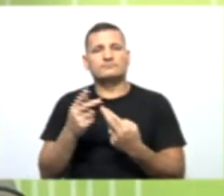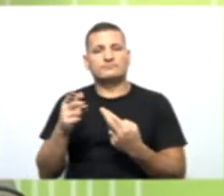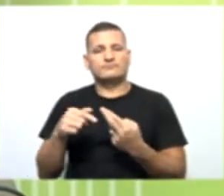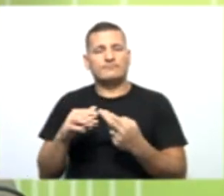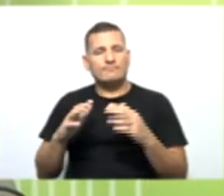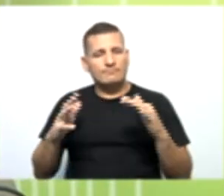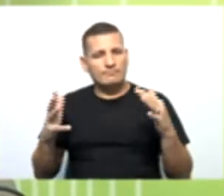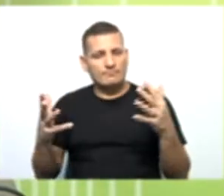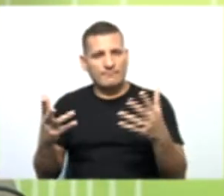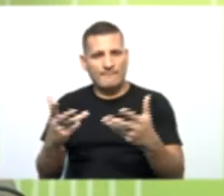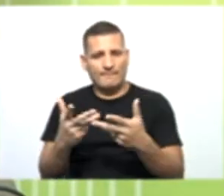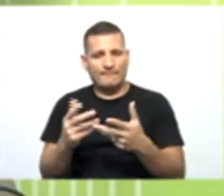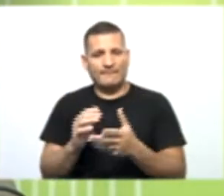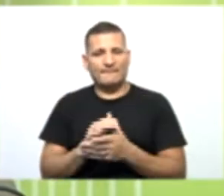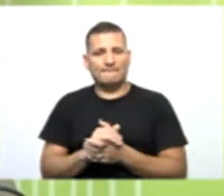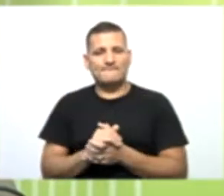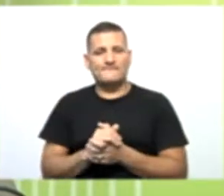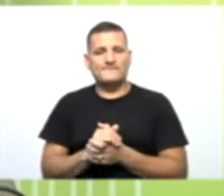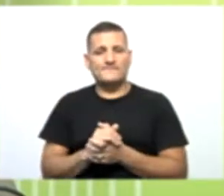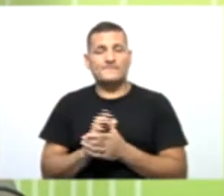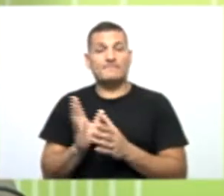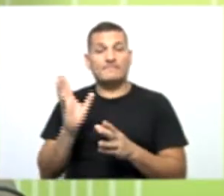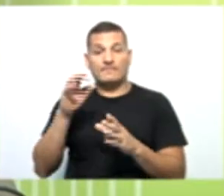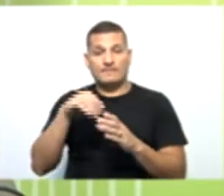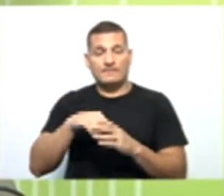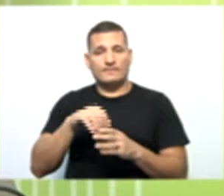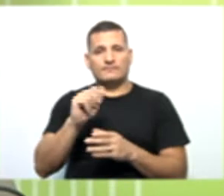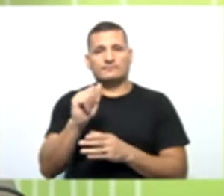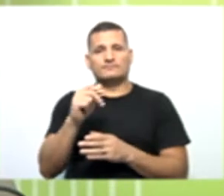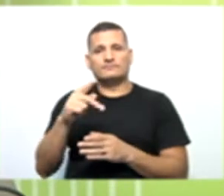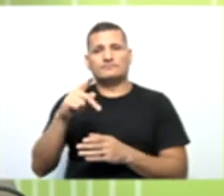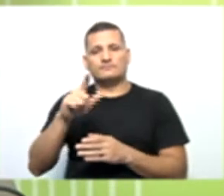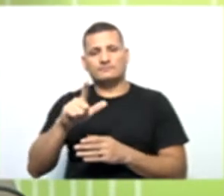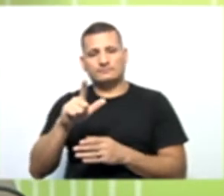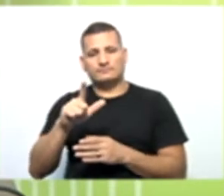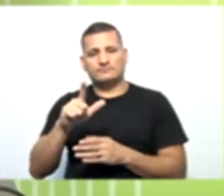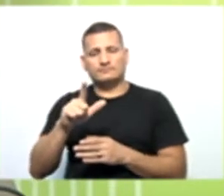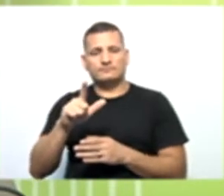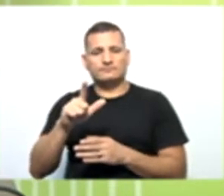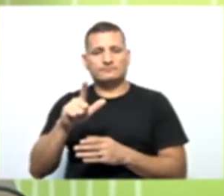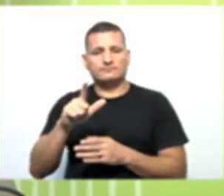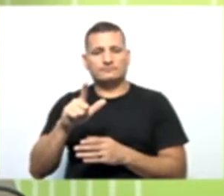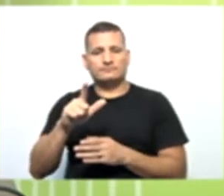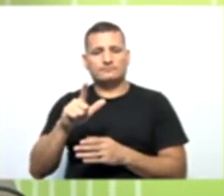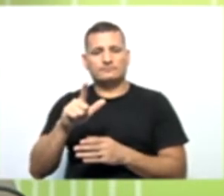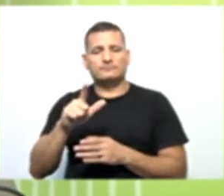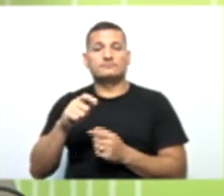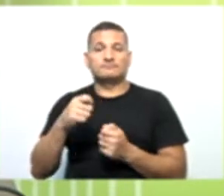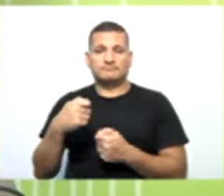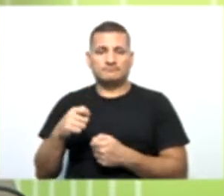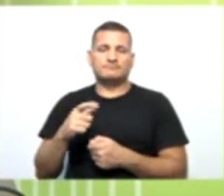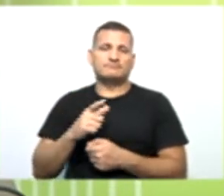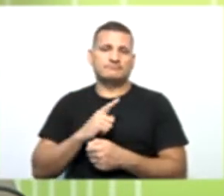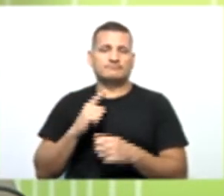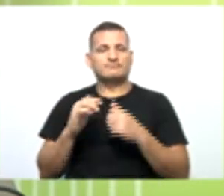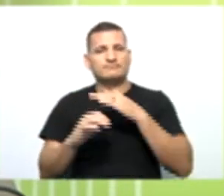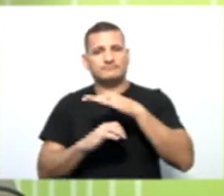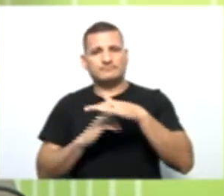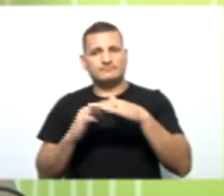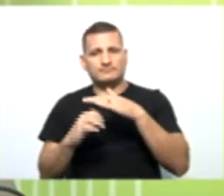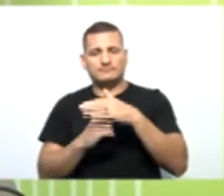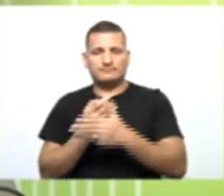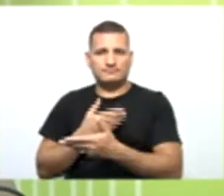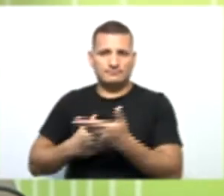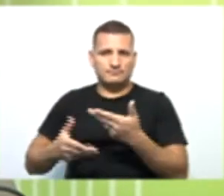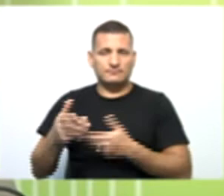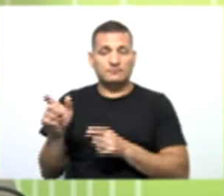Isso dentro de um arranjo produtivo local deve ocorrer entre os empreendimentos, indivíduos